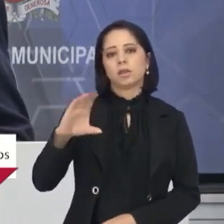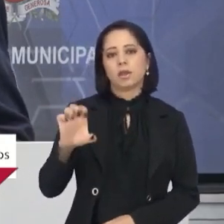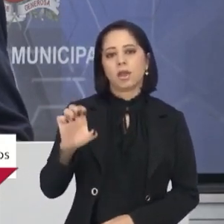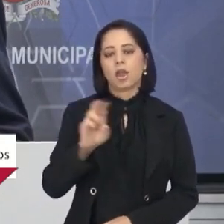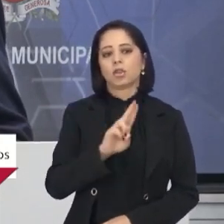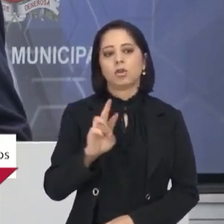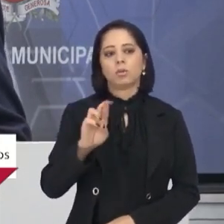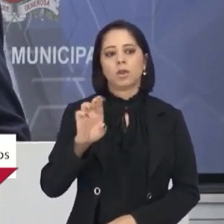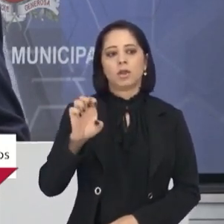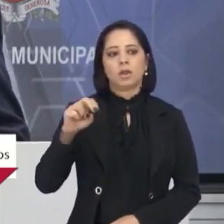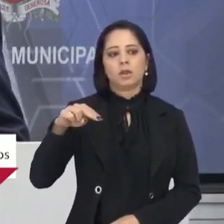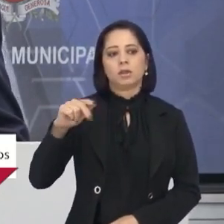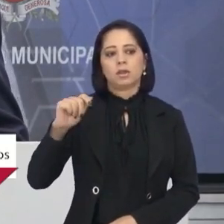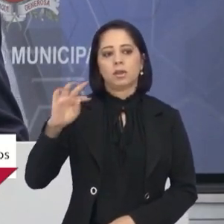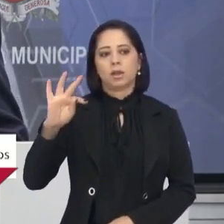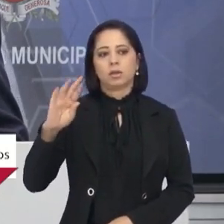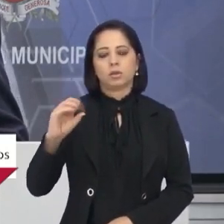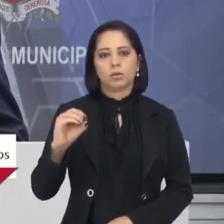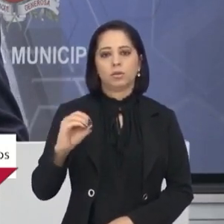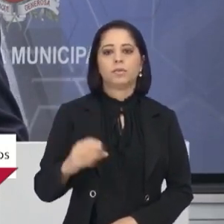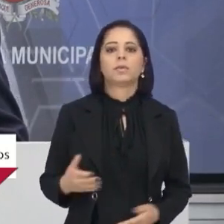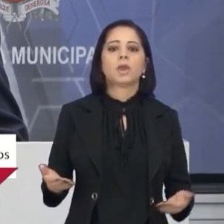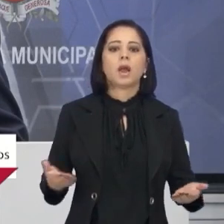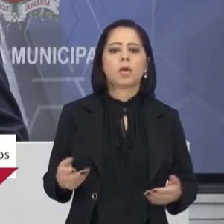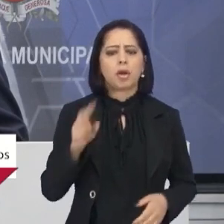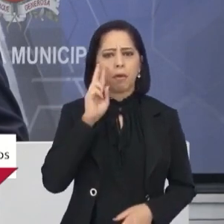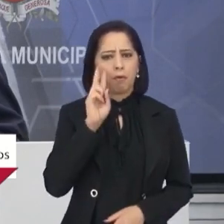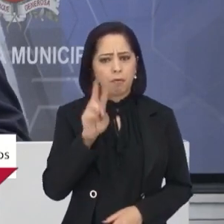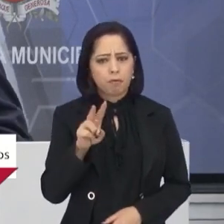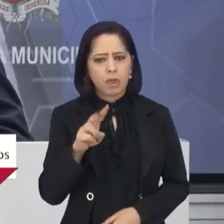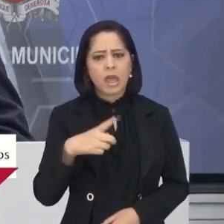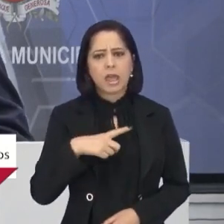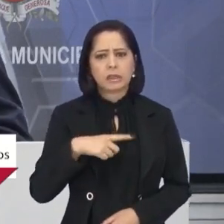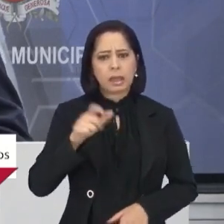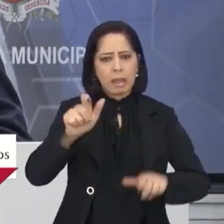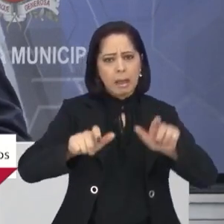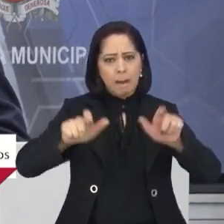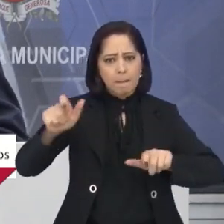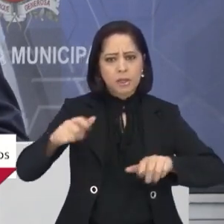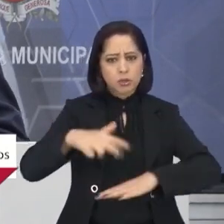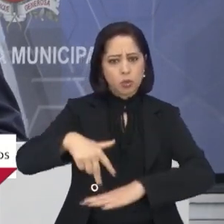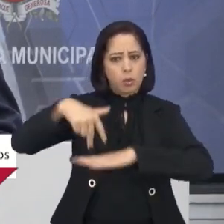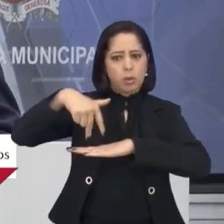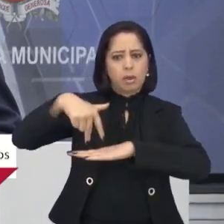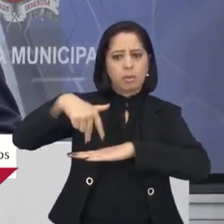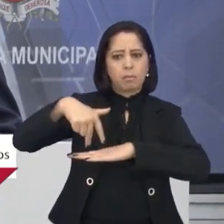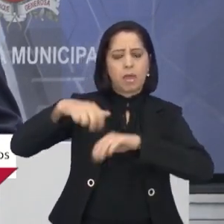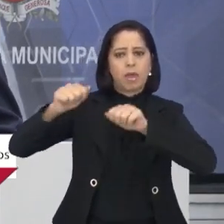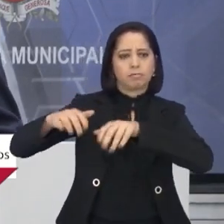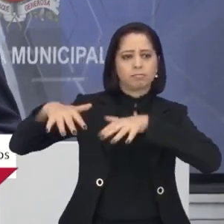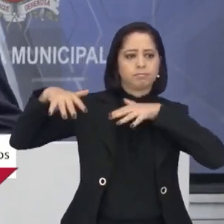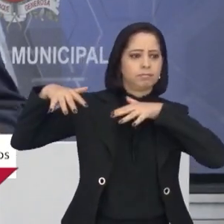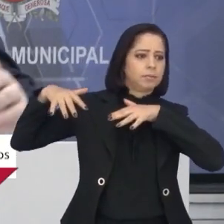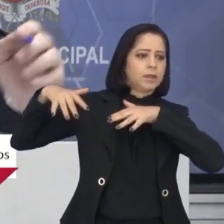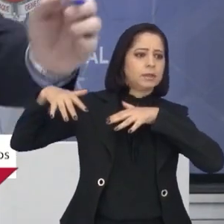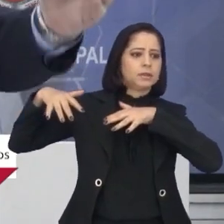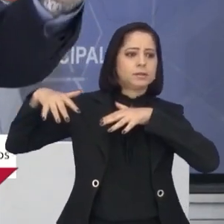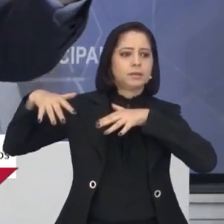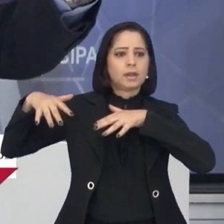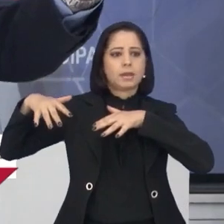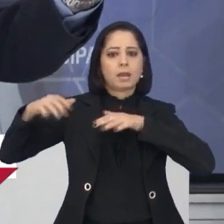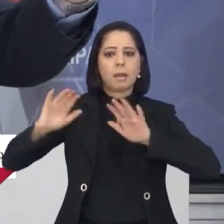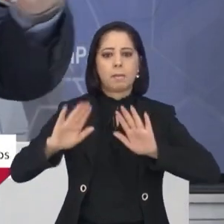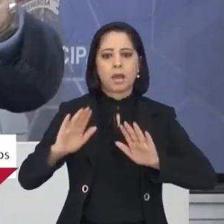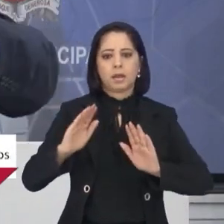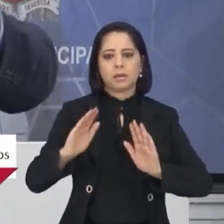eh eu faço uma menção aqui especial eu vejo que temos pessoas que estão de pé na nossa galeria no nosso plenário aqui ao